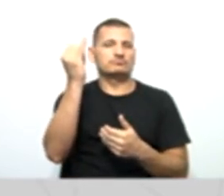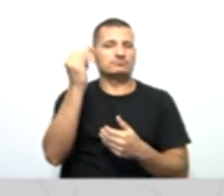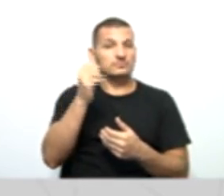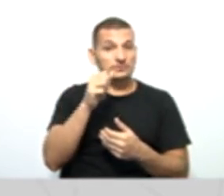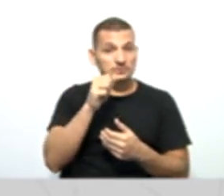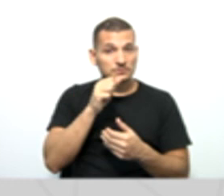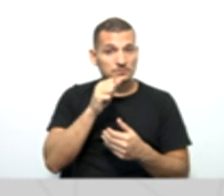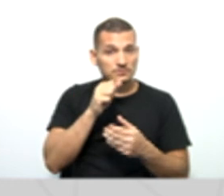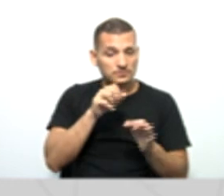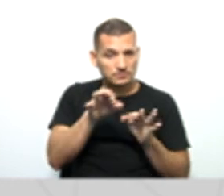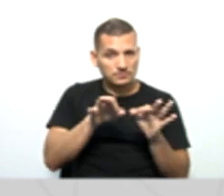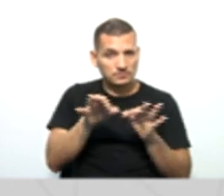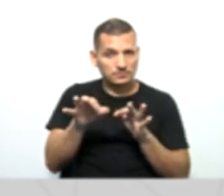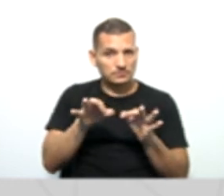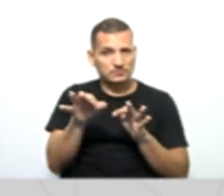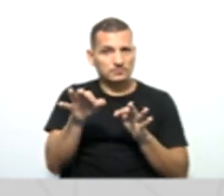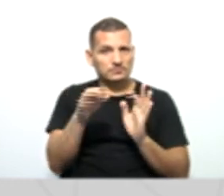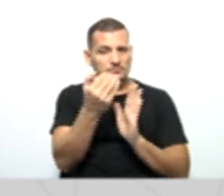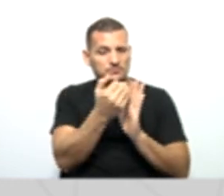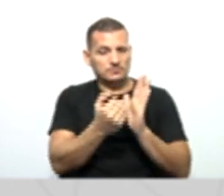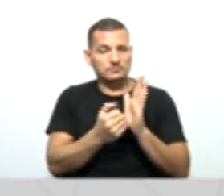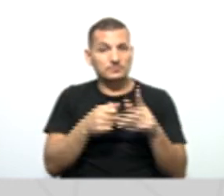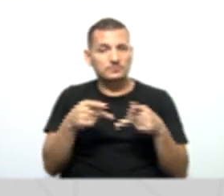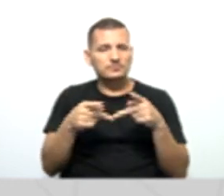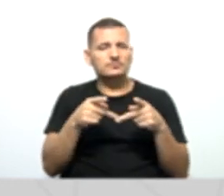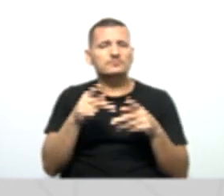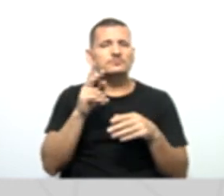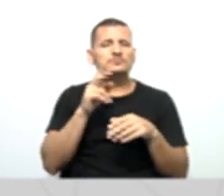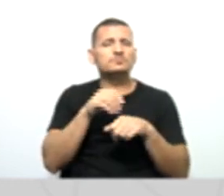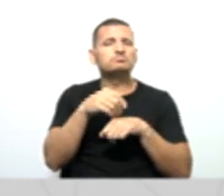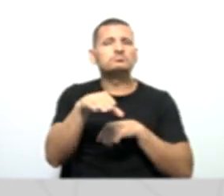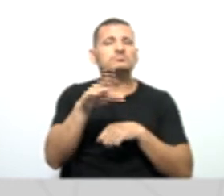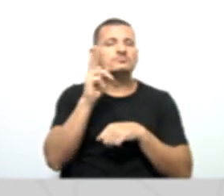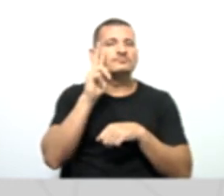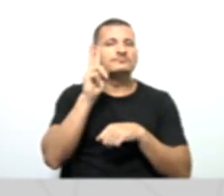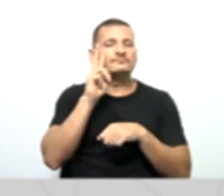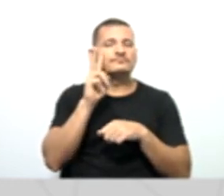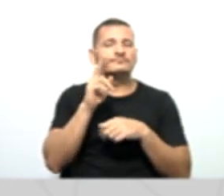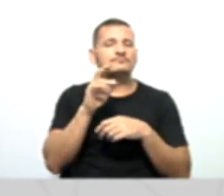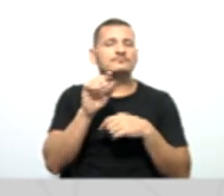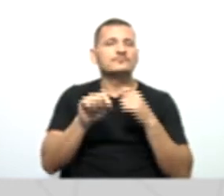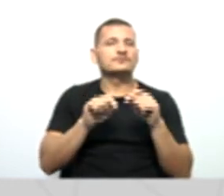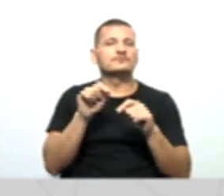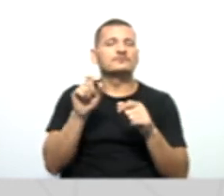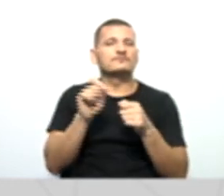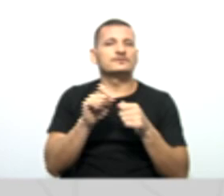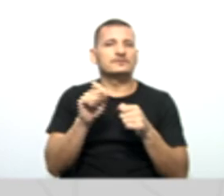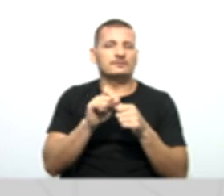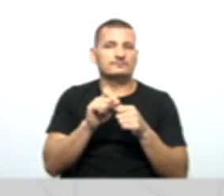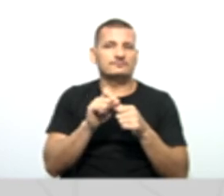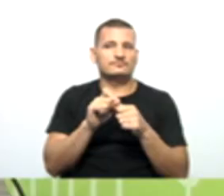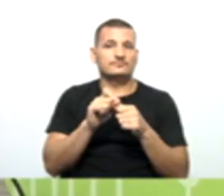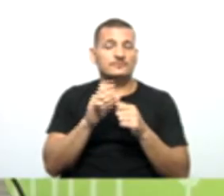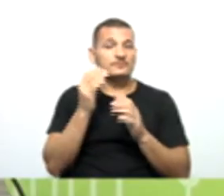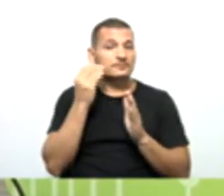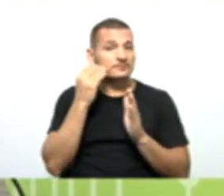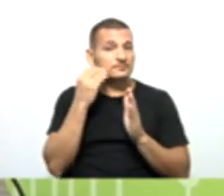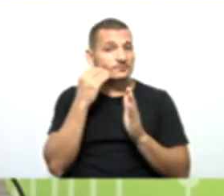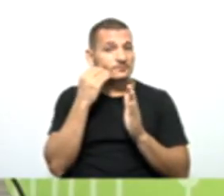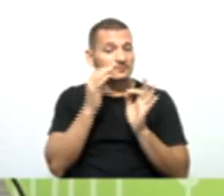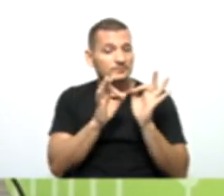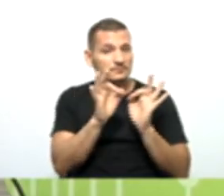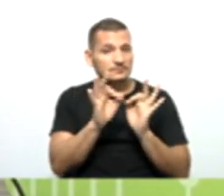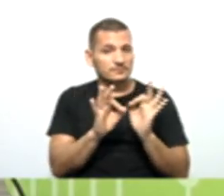escopo do projeto? Né? Aquela nossa dica, né? O que a gente tem que fazer para poder tentar elaborar um escopo